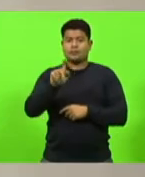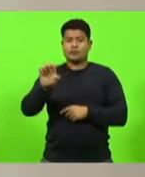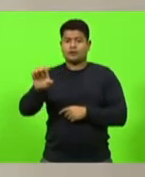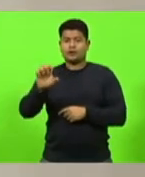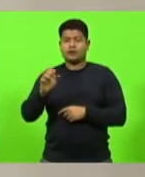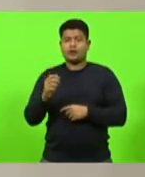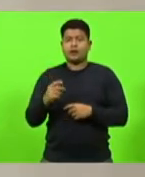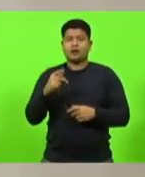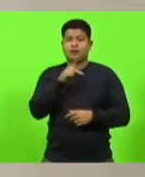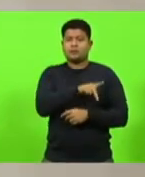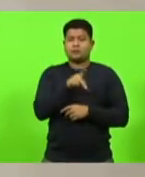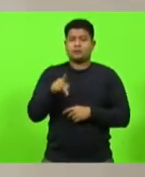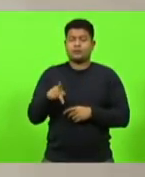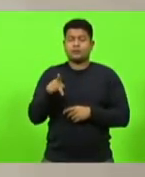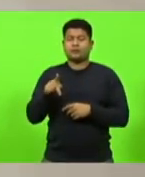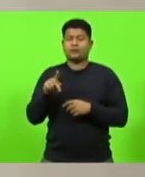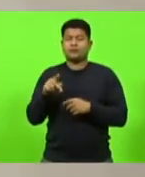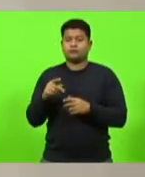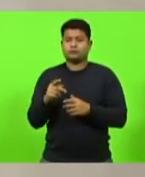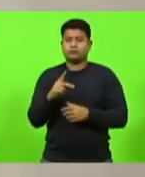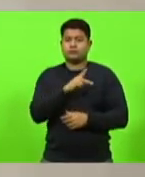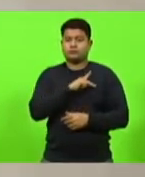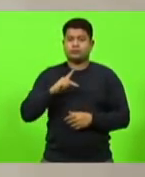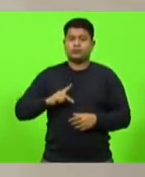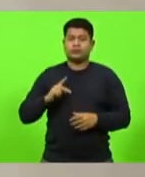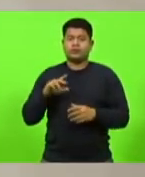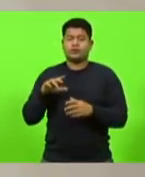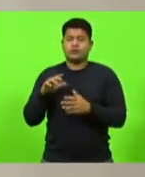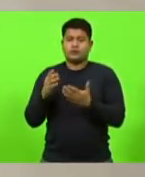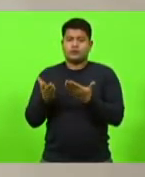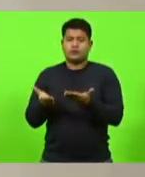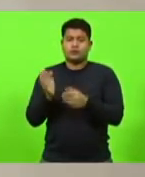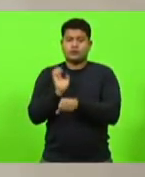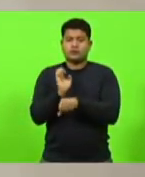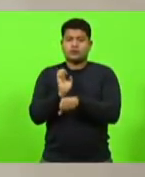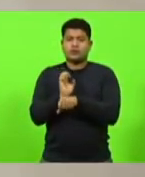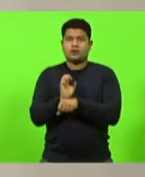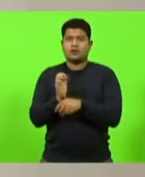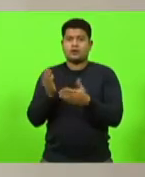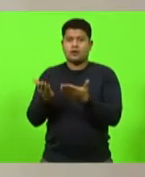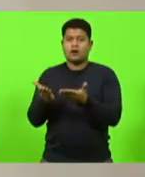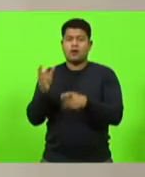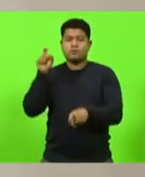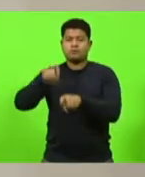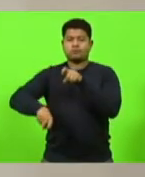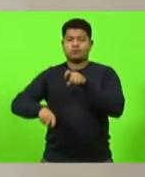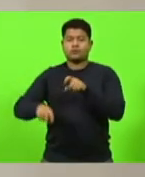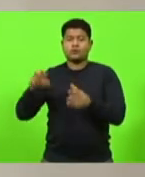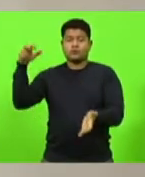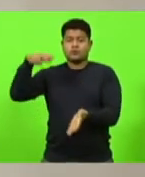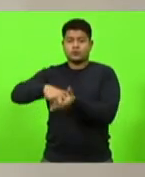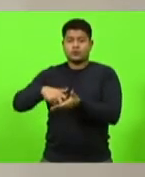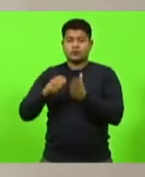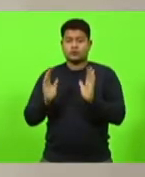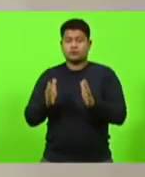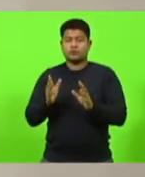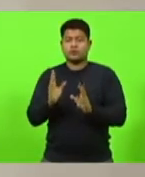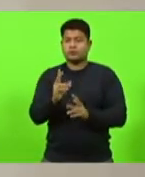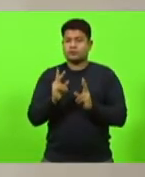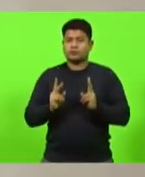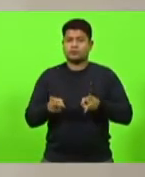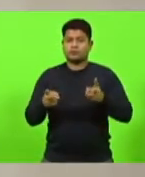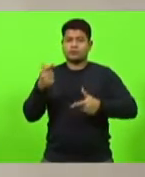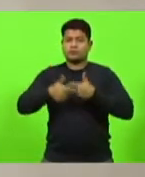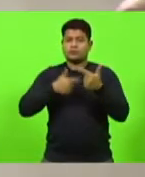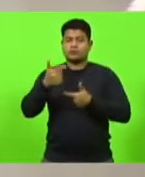público estadual condenado por estupro de vulnerável que continua em pleno exercício de suas funções. Em discussão, não havendo quem queira